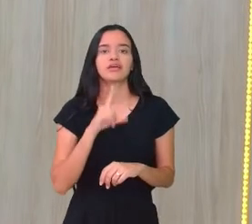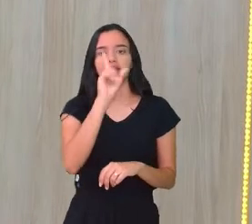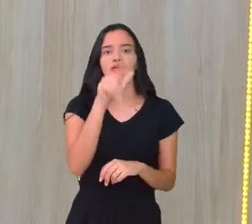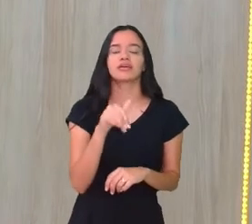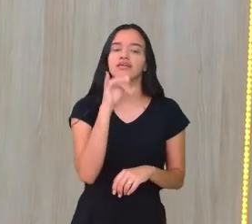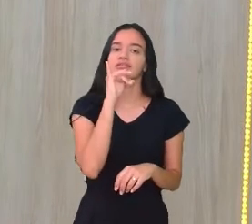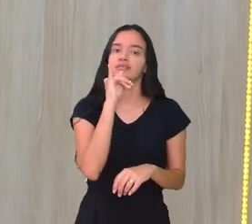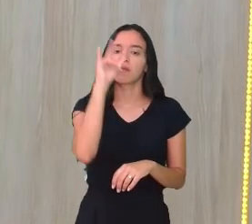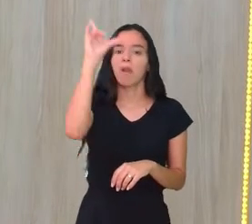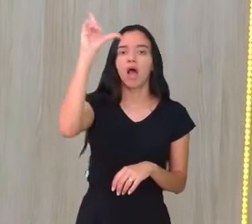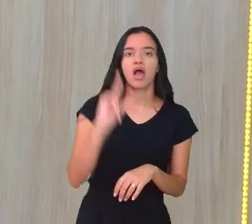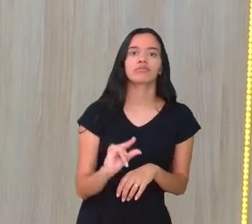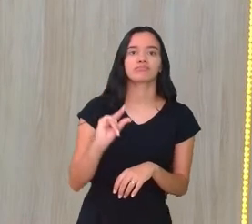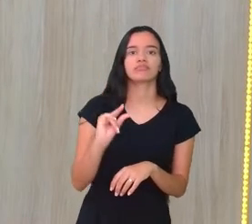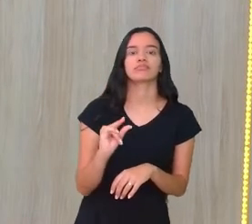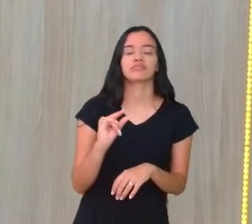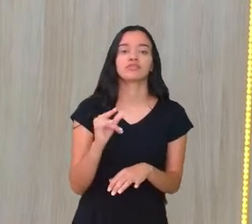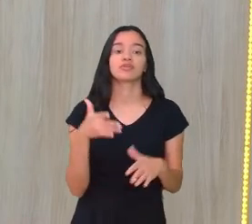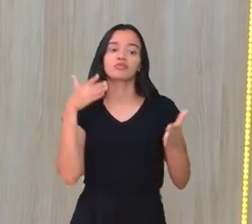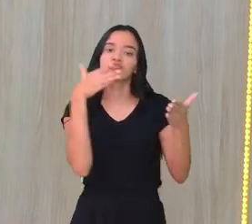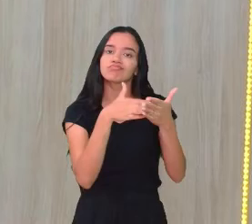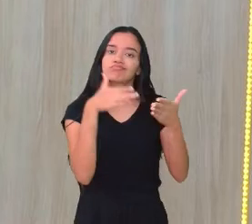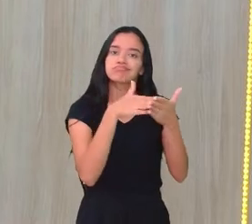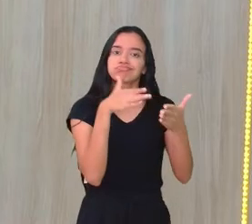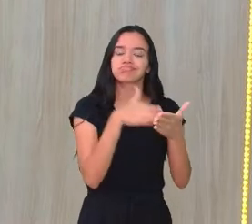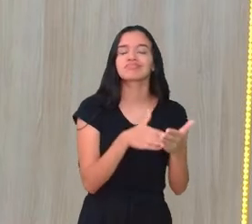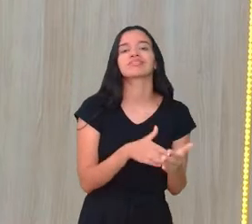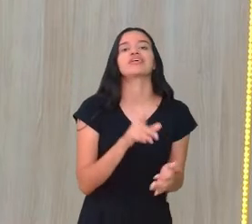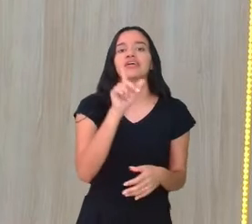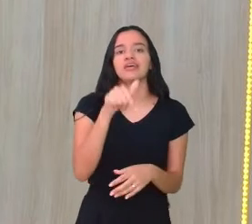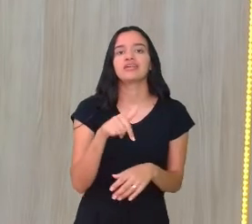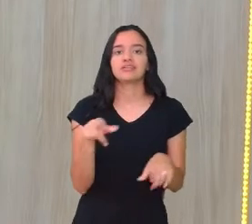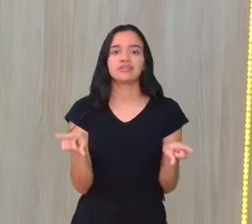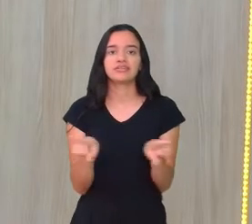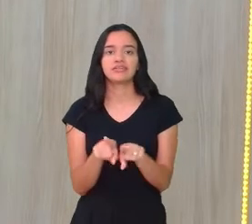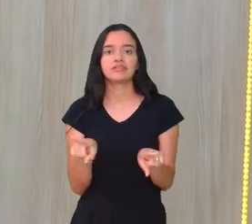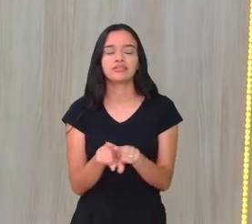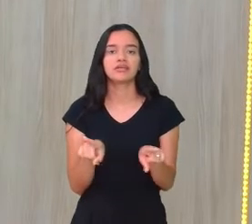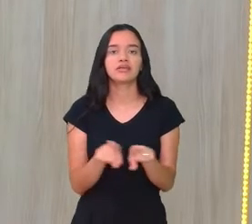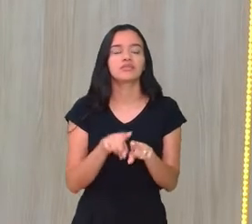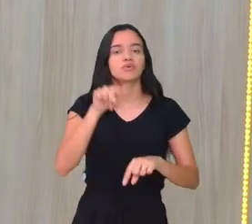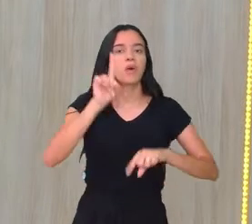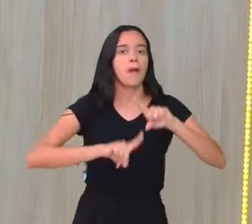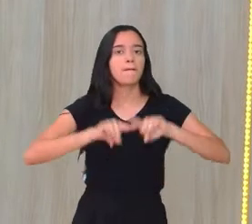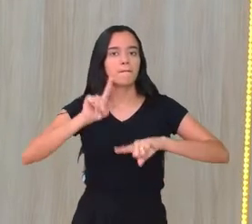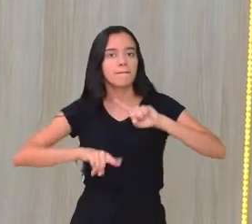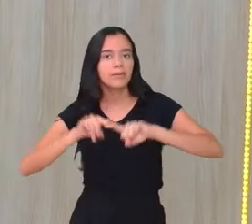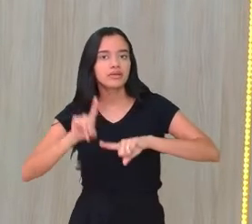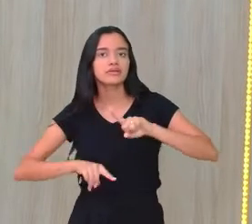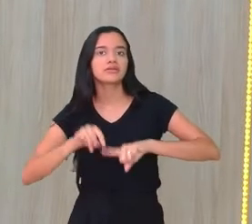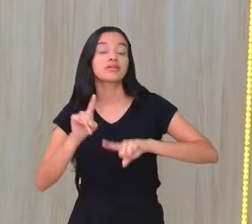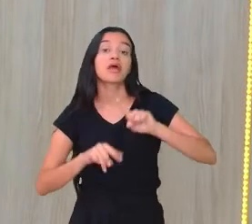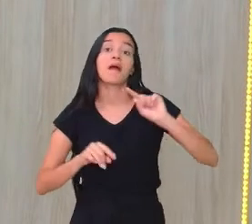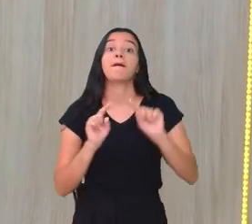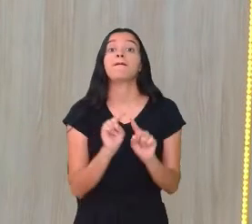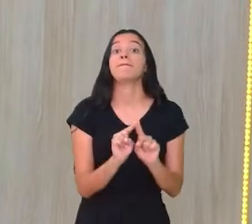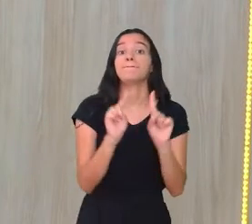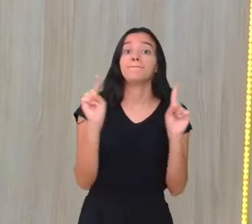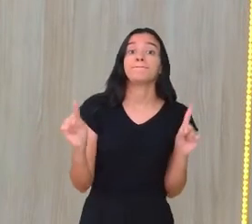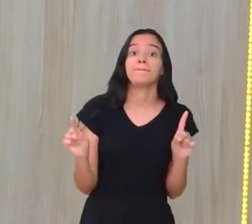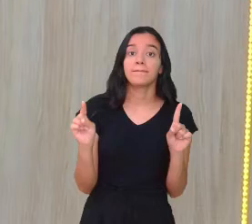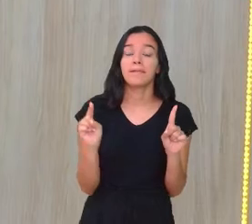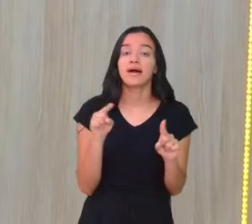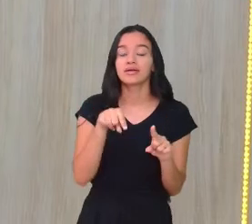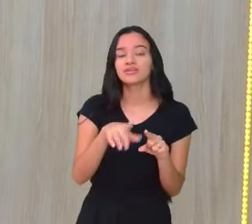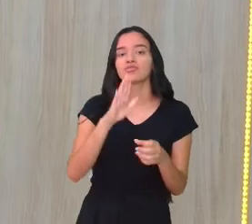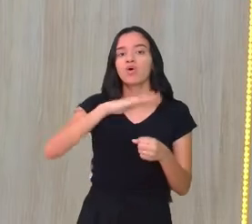né, uma redução desse impacto, vai ter ali a retirada de alguns materiais, né? Mas boa parte